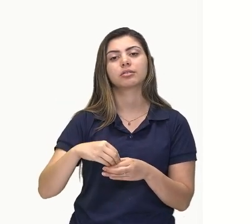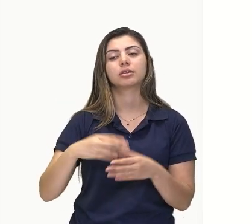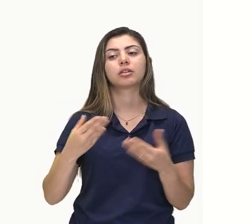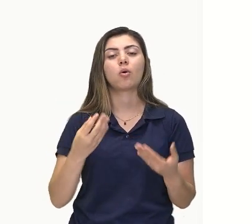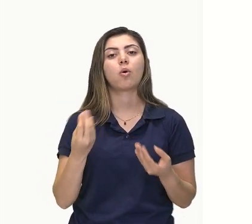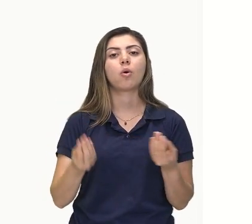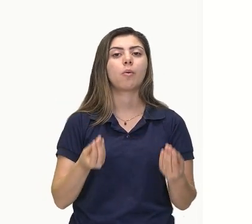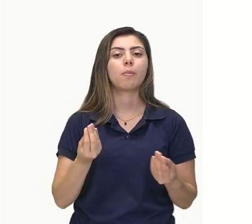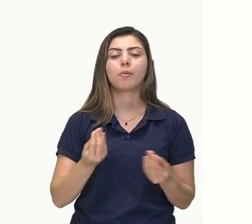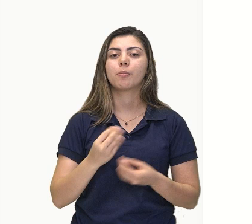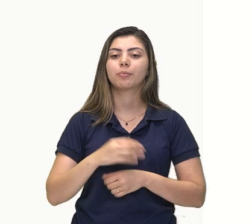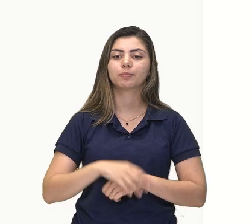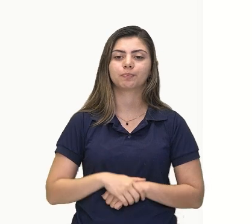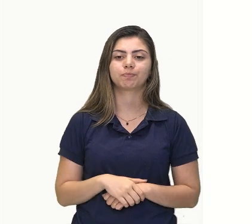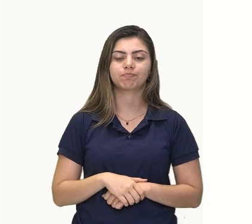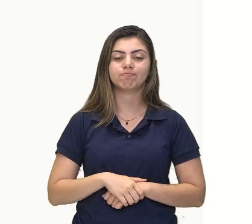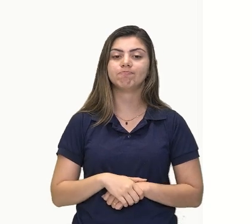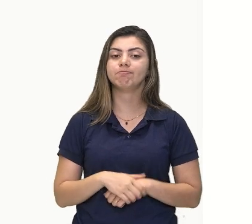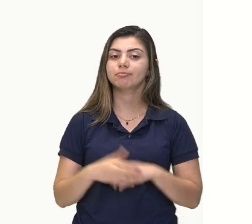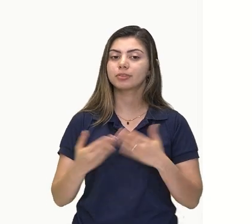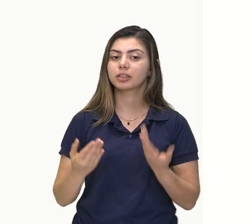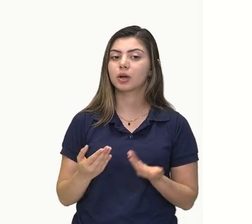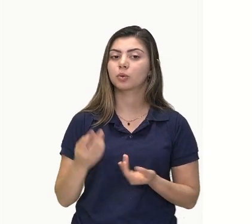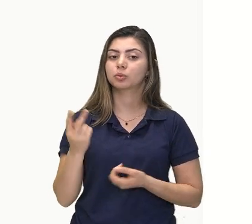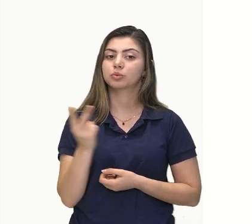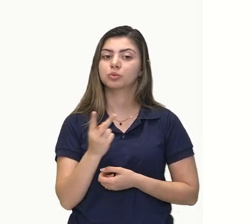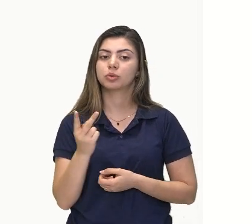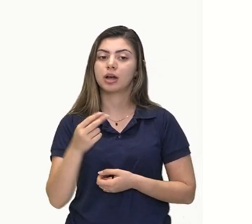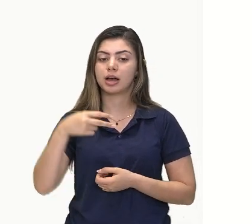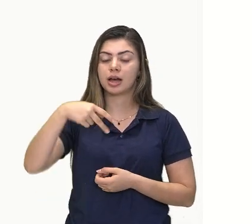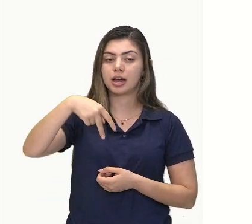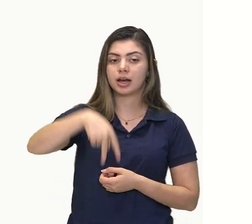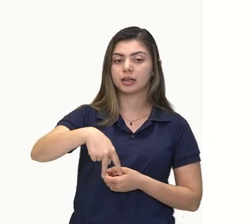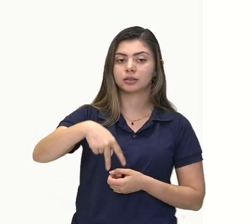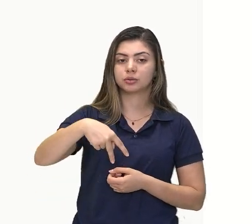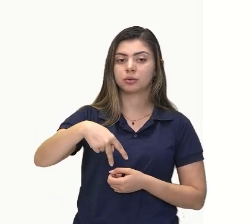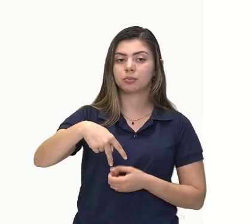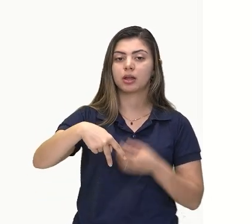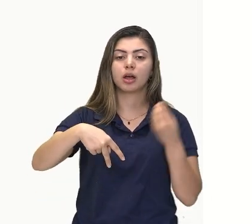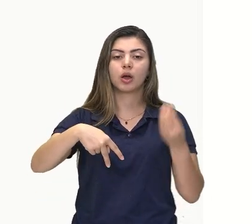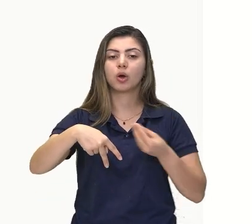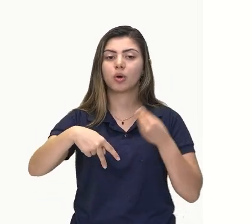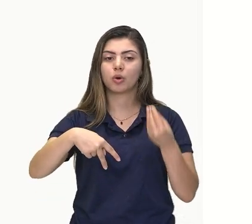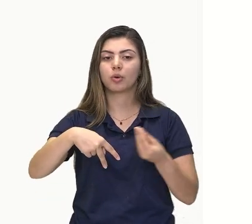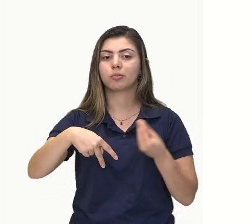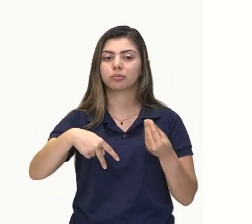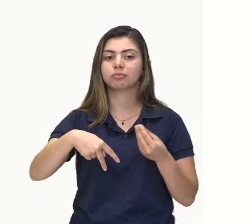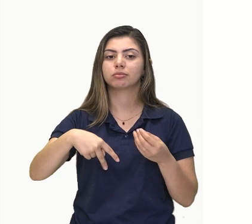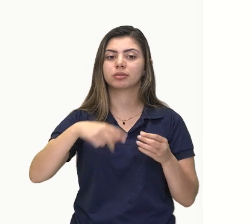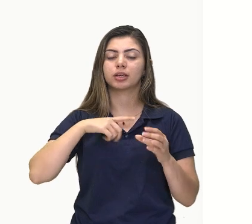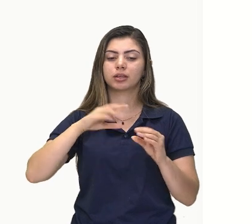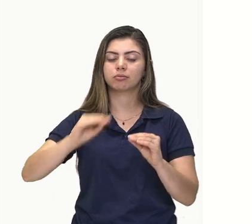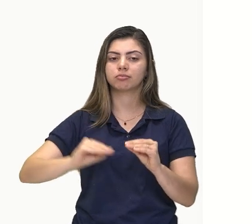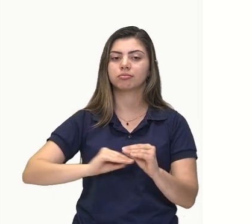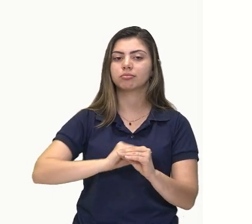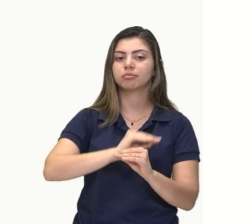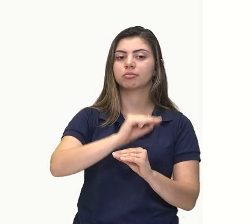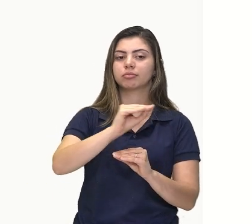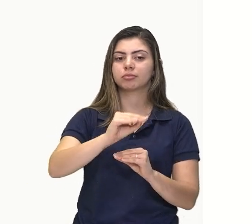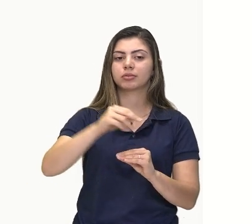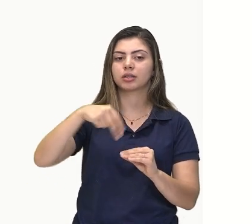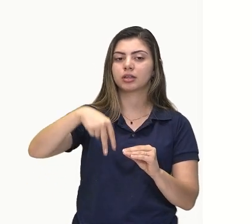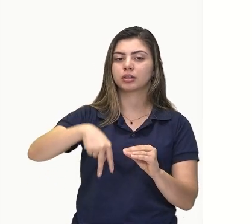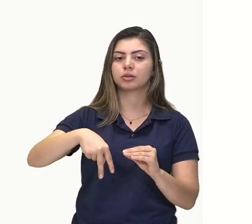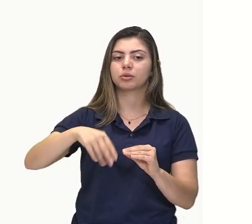acontecer? A dupla, ela vai descer aqui, tá? Então, a dupla